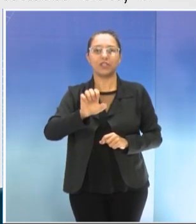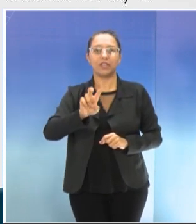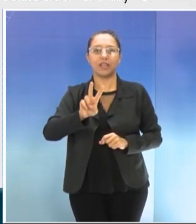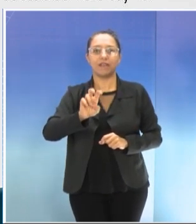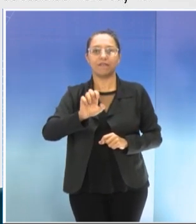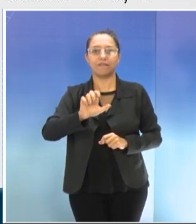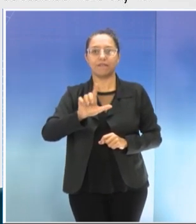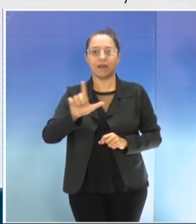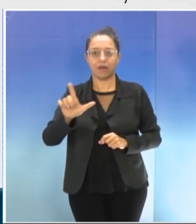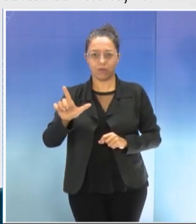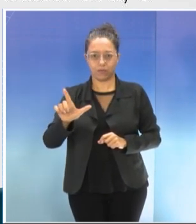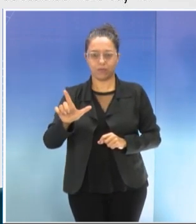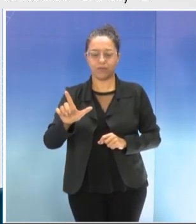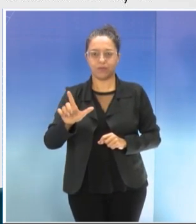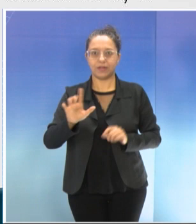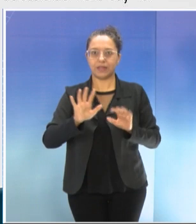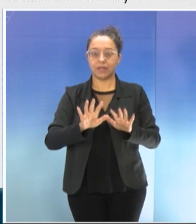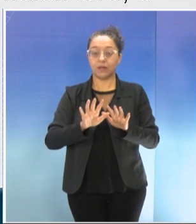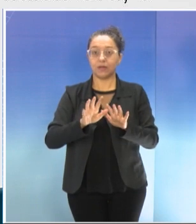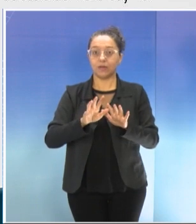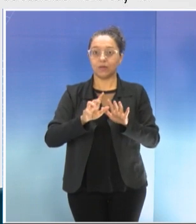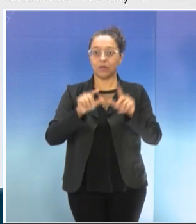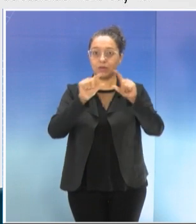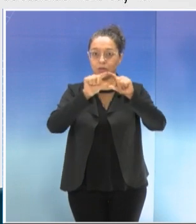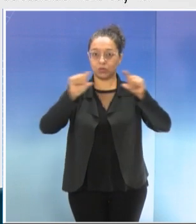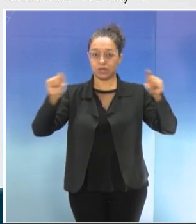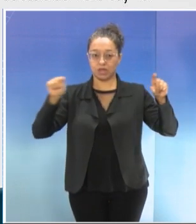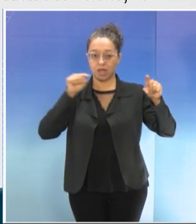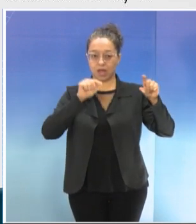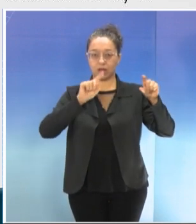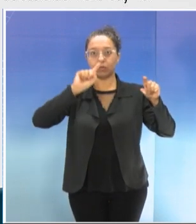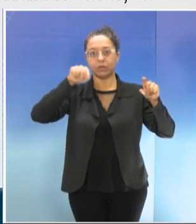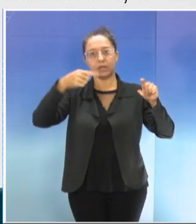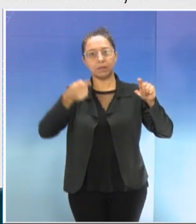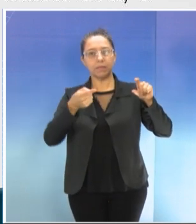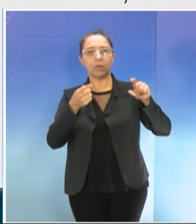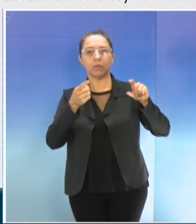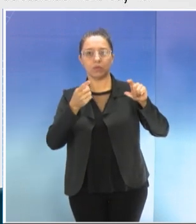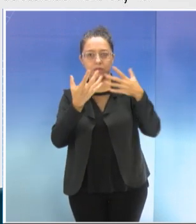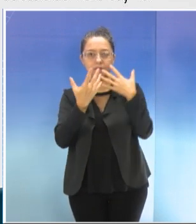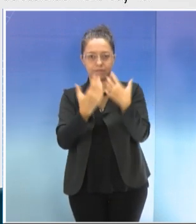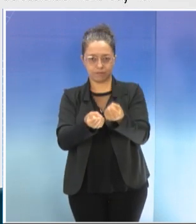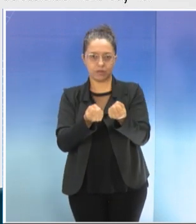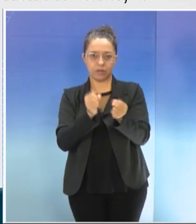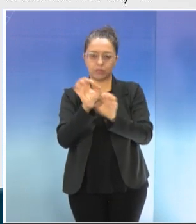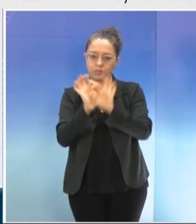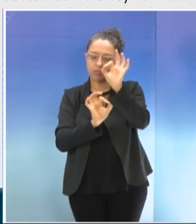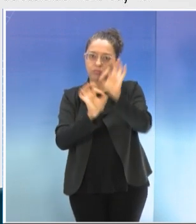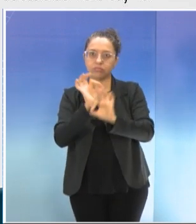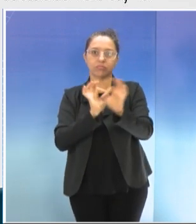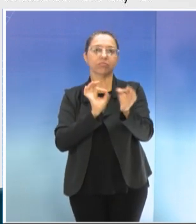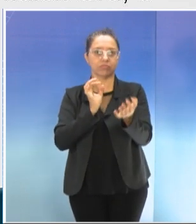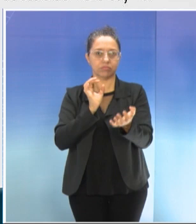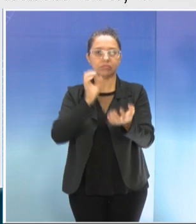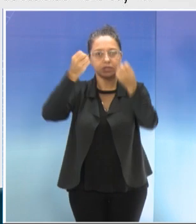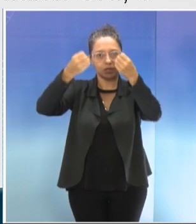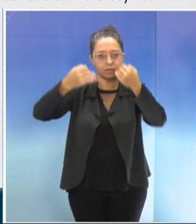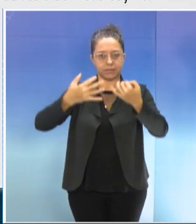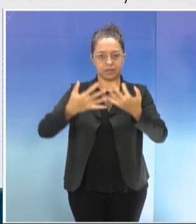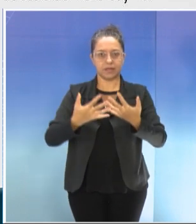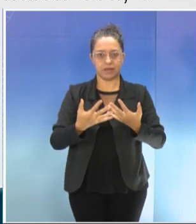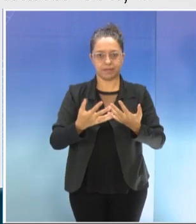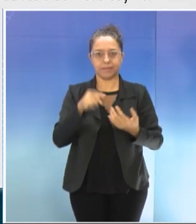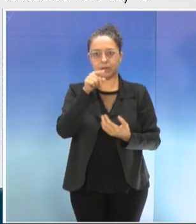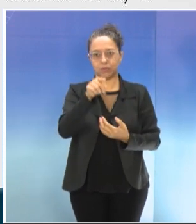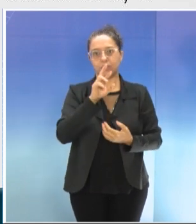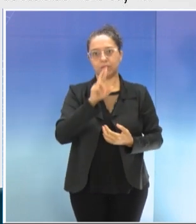ler primeiro os enunciados e depois eu vou falar um pouco mais sobre, e nós vamos tentar resolver essa questão